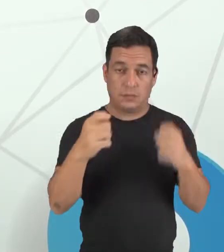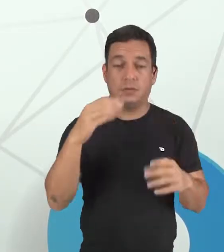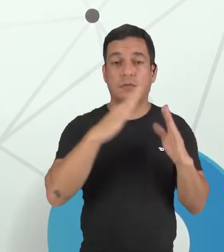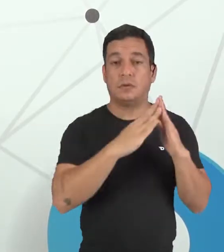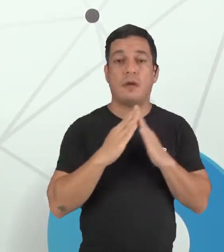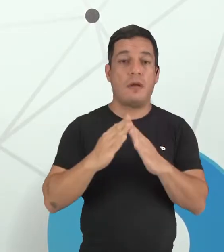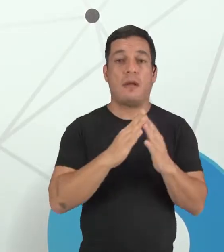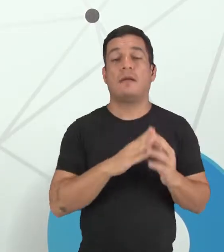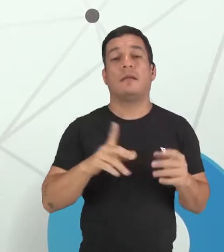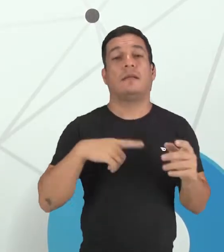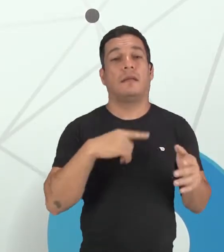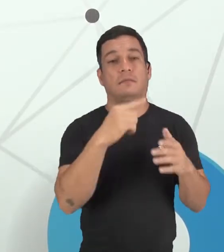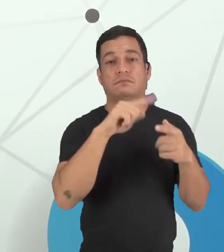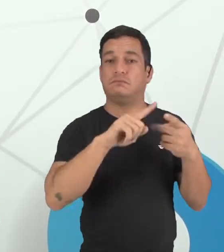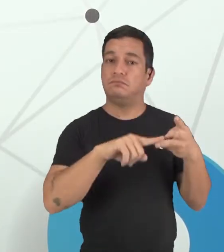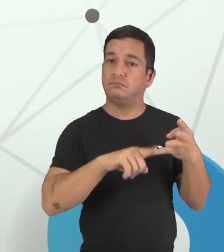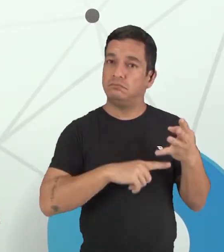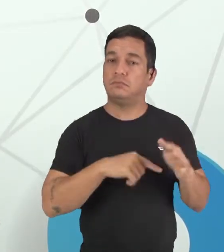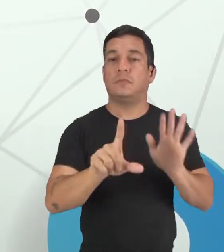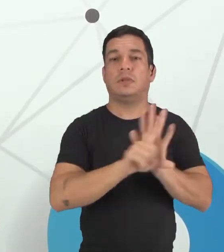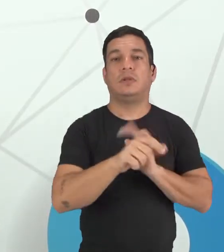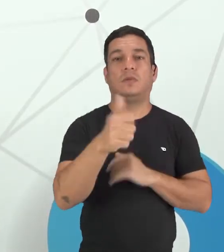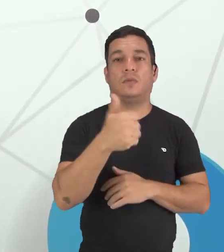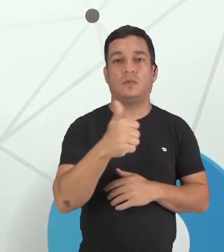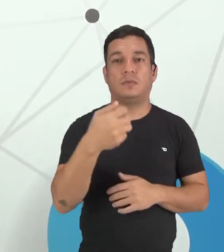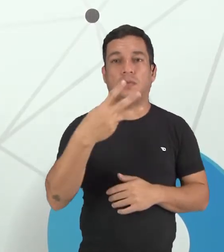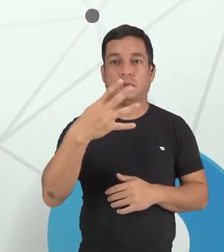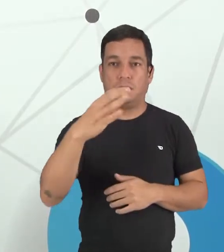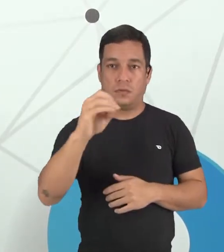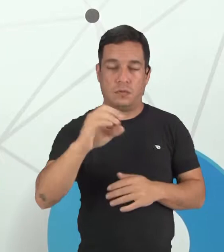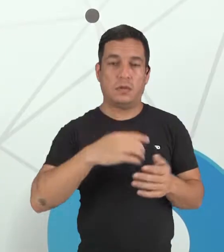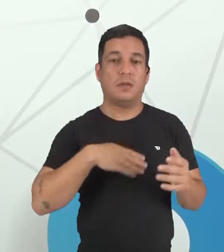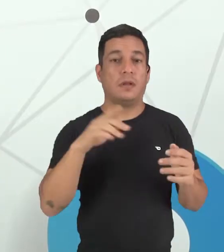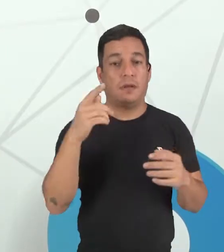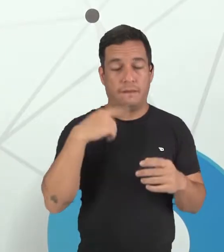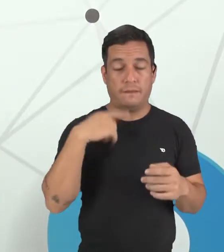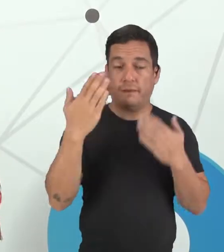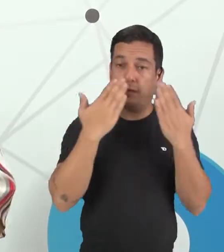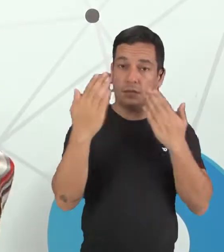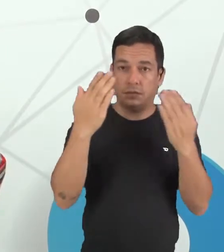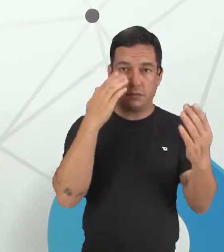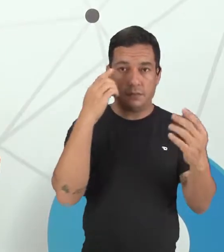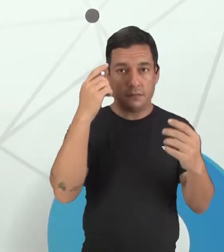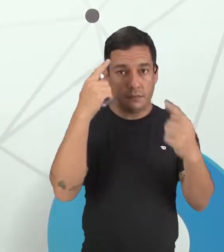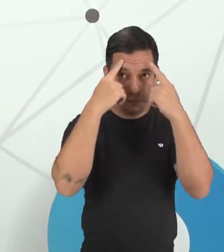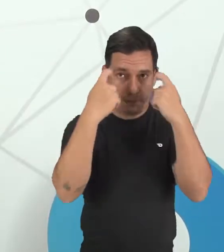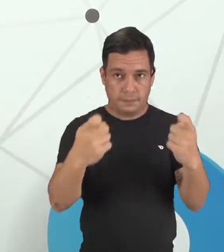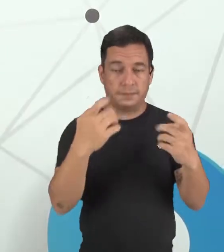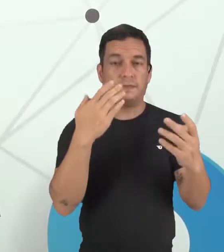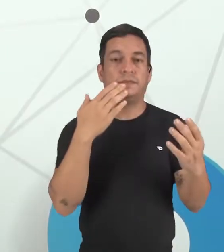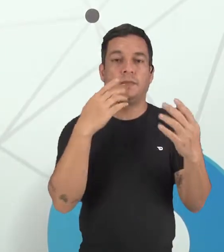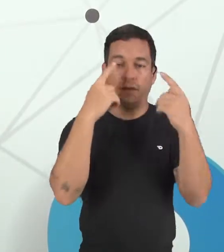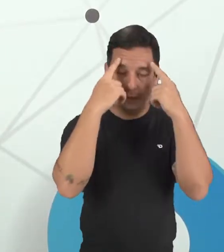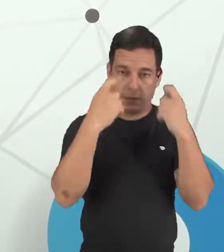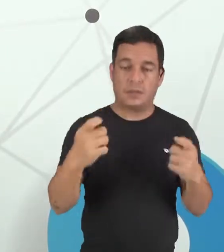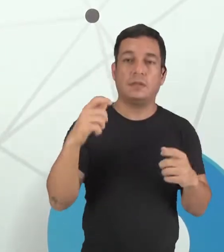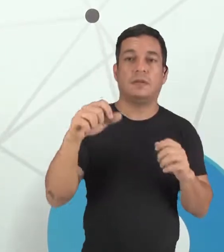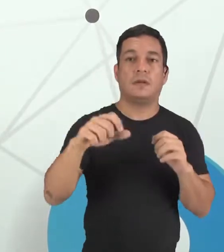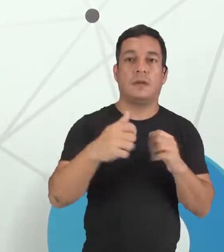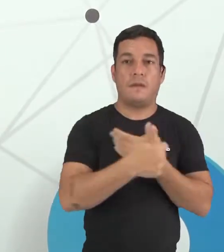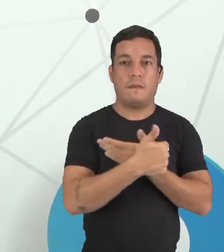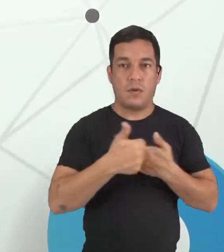violência domésticas que estão elencados na Lei 11.340, que vai desde violência psicológica, violência